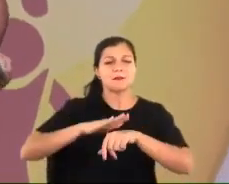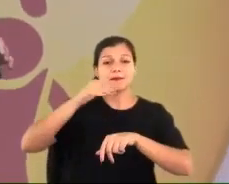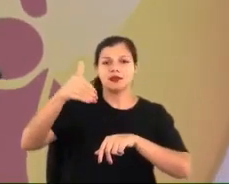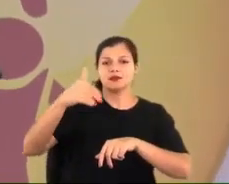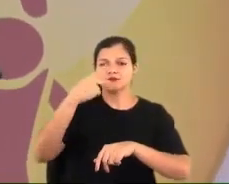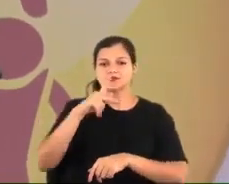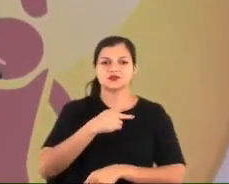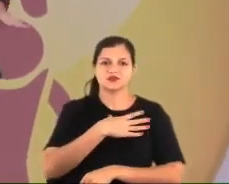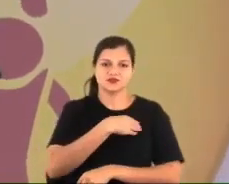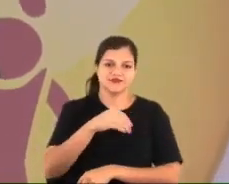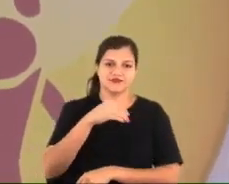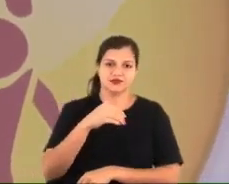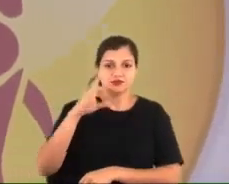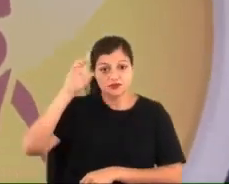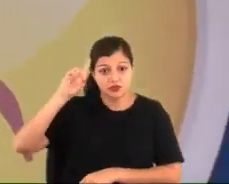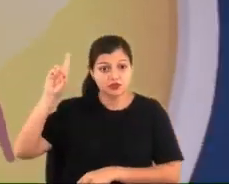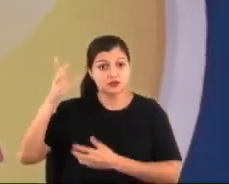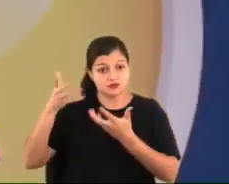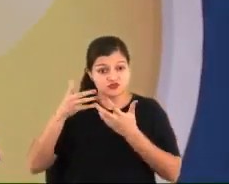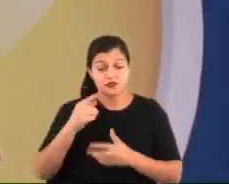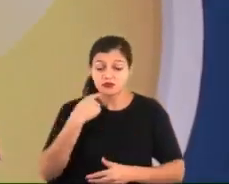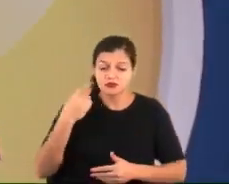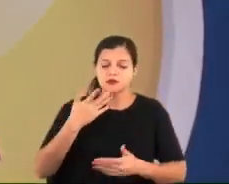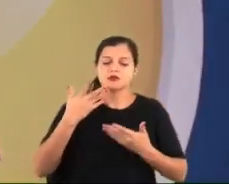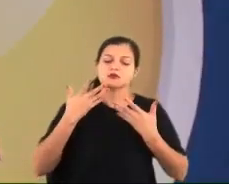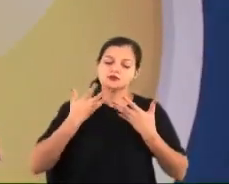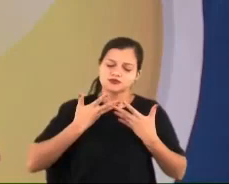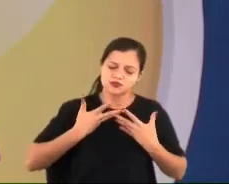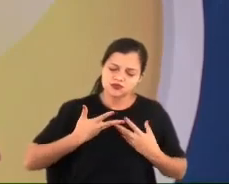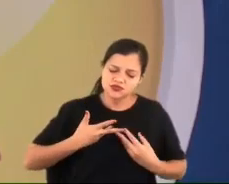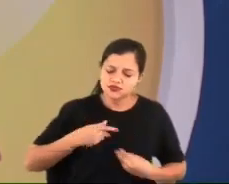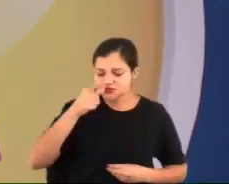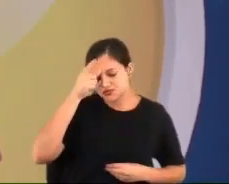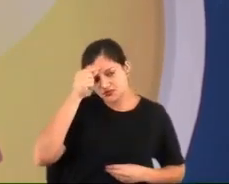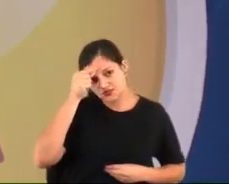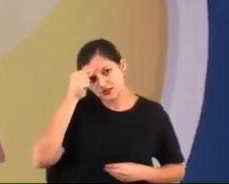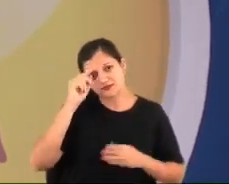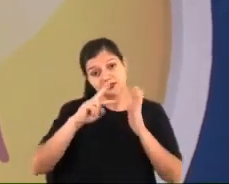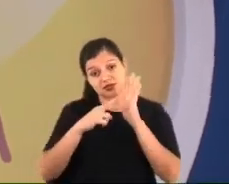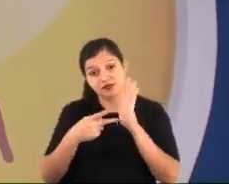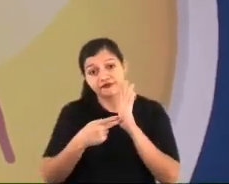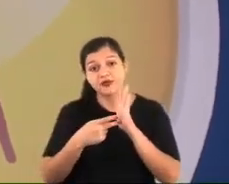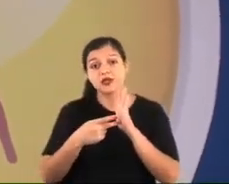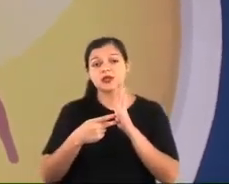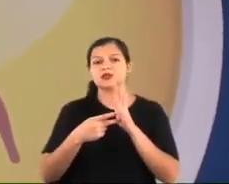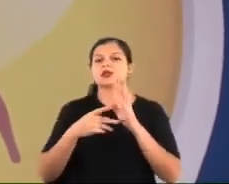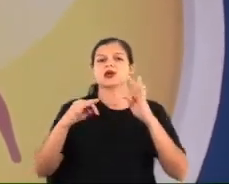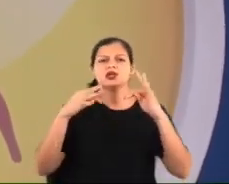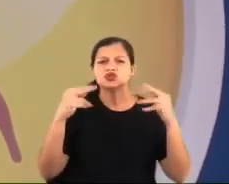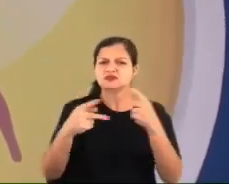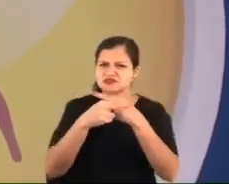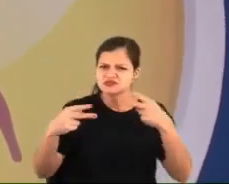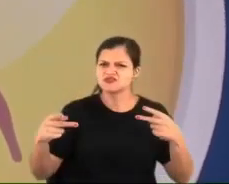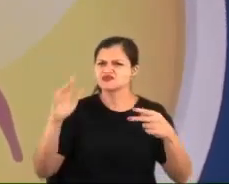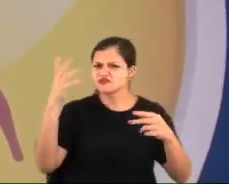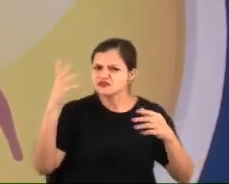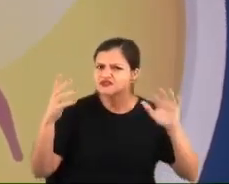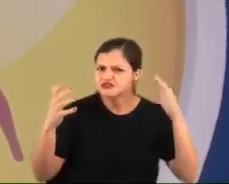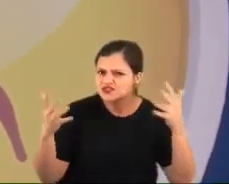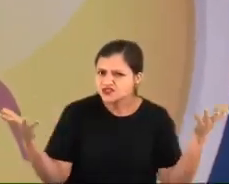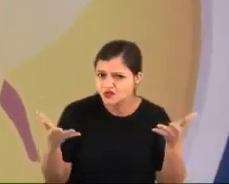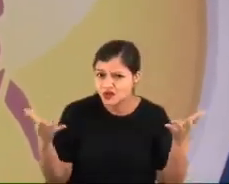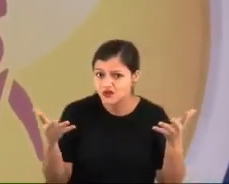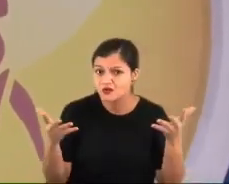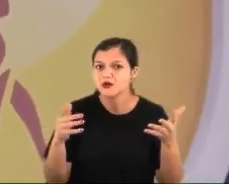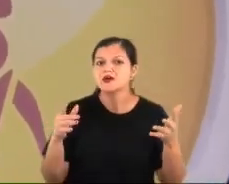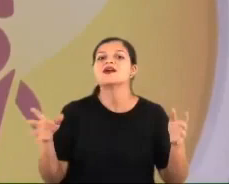Isso significa que vai passar tudo isso que está acontecendo. Acredite, ele quer colocar cada um